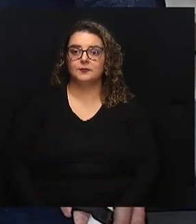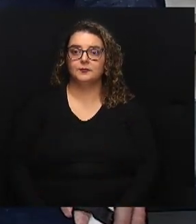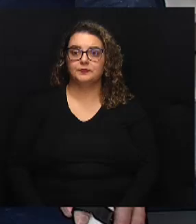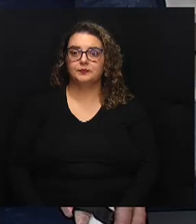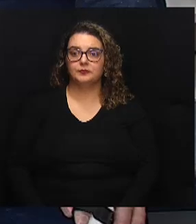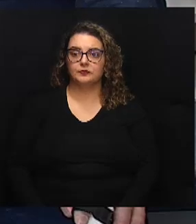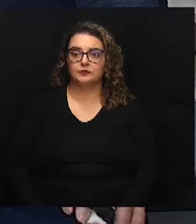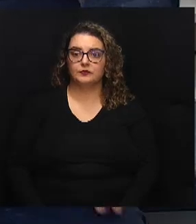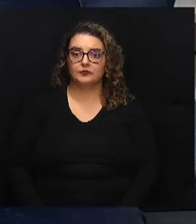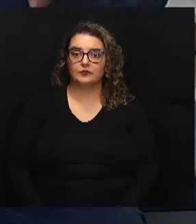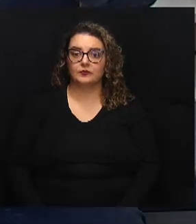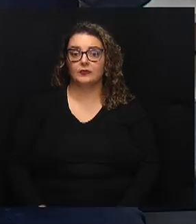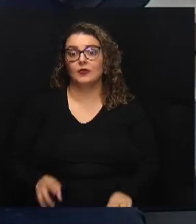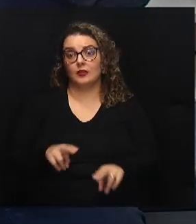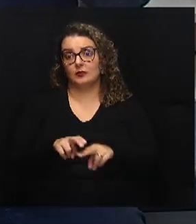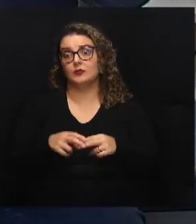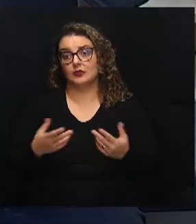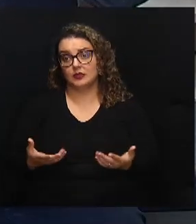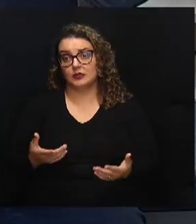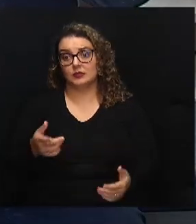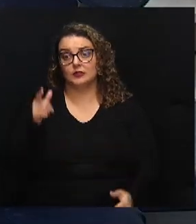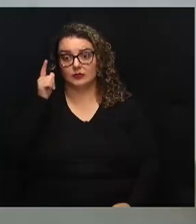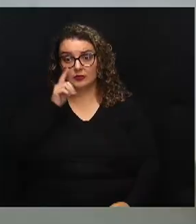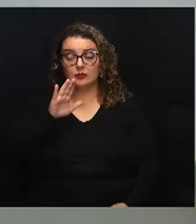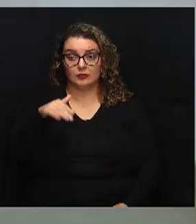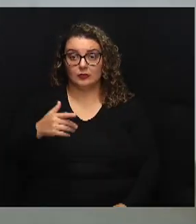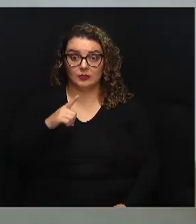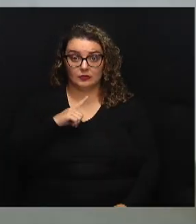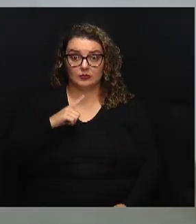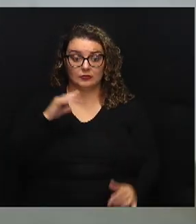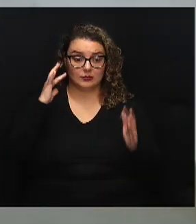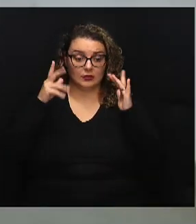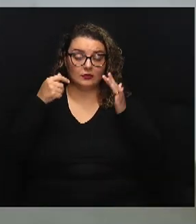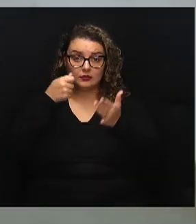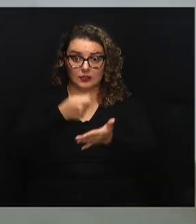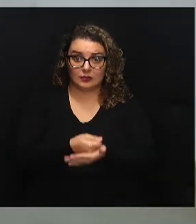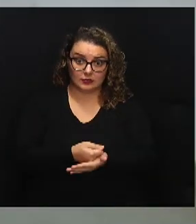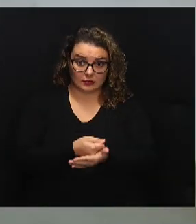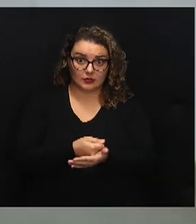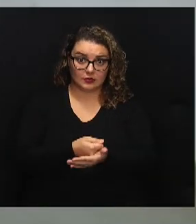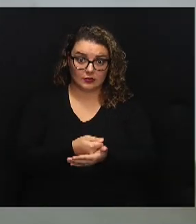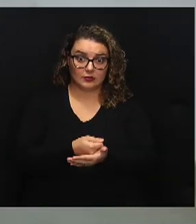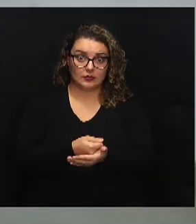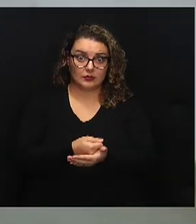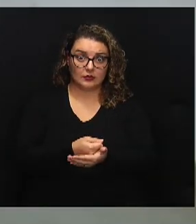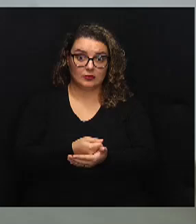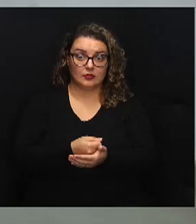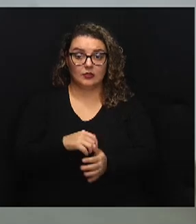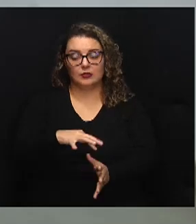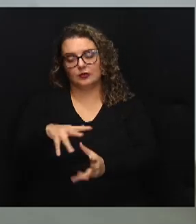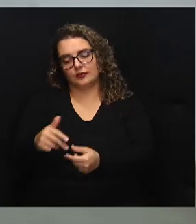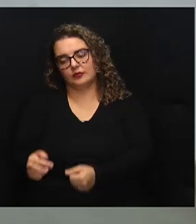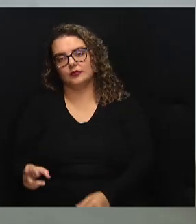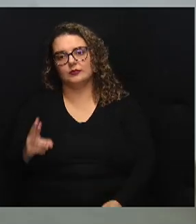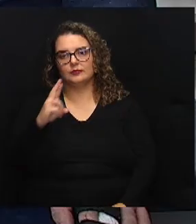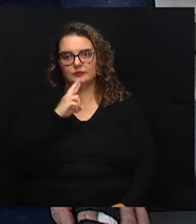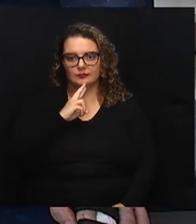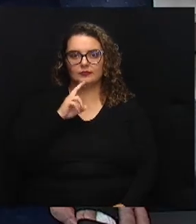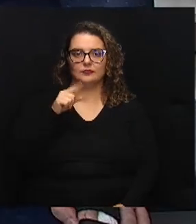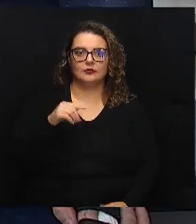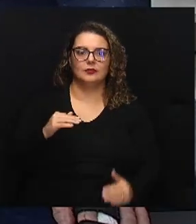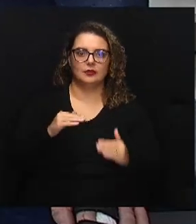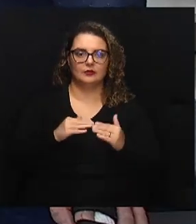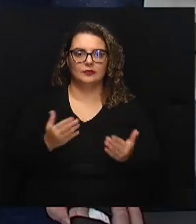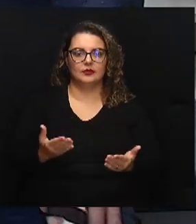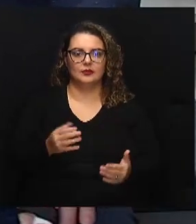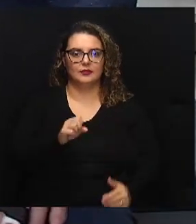isso que a gente consegue. Quando você tem uma realização e o universo te responde, aconteceu comigo isso daí. Então